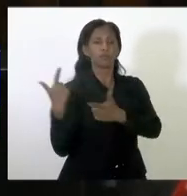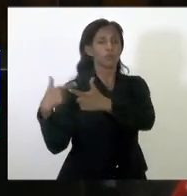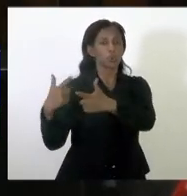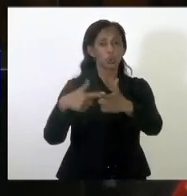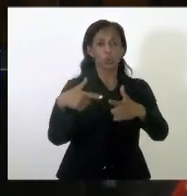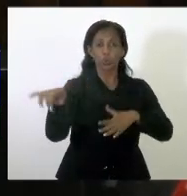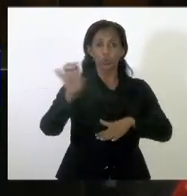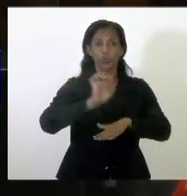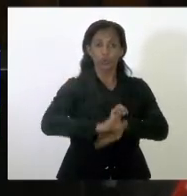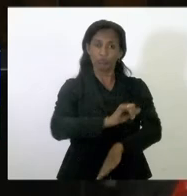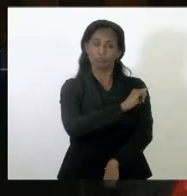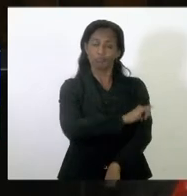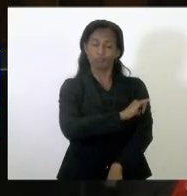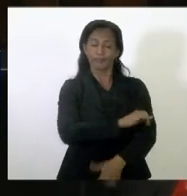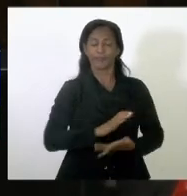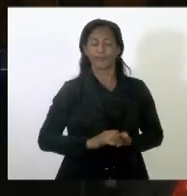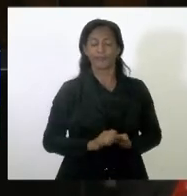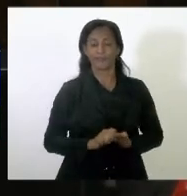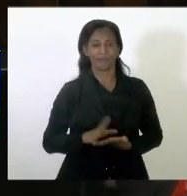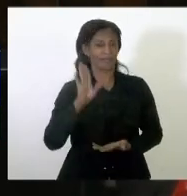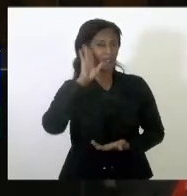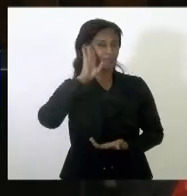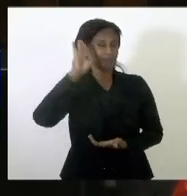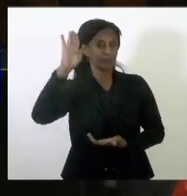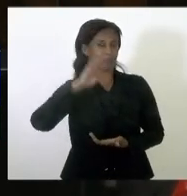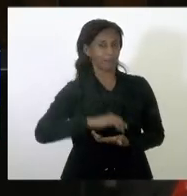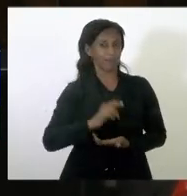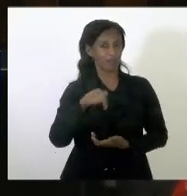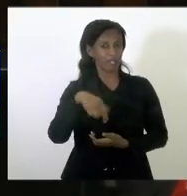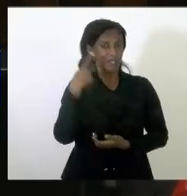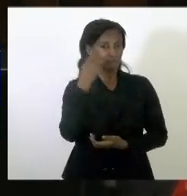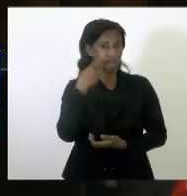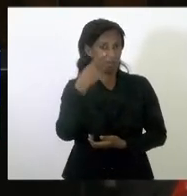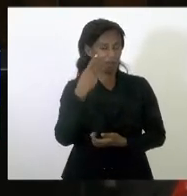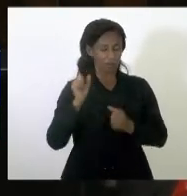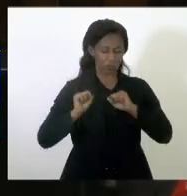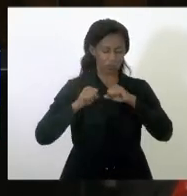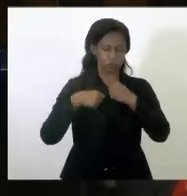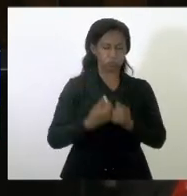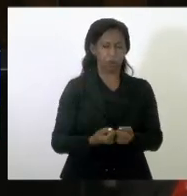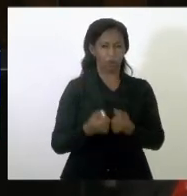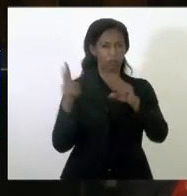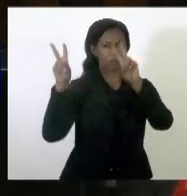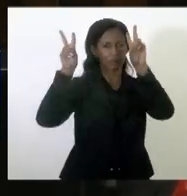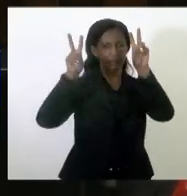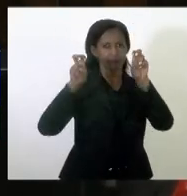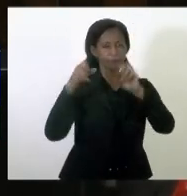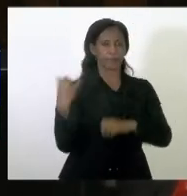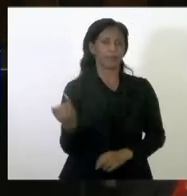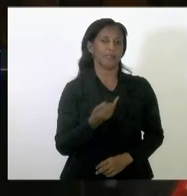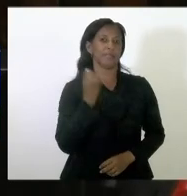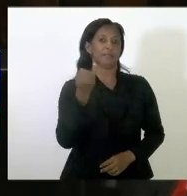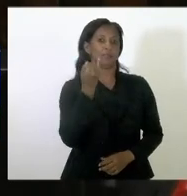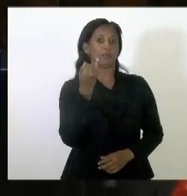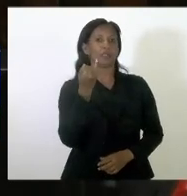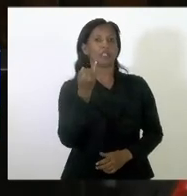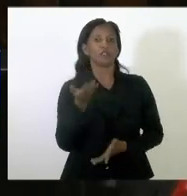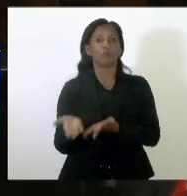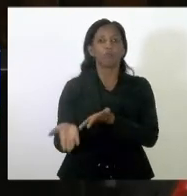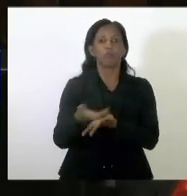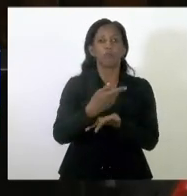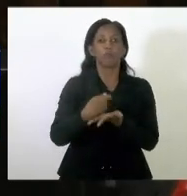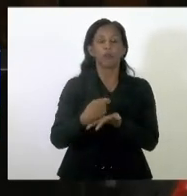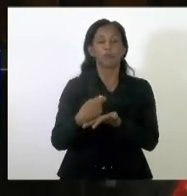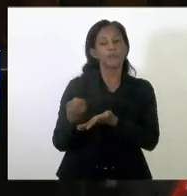do nosso estado do Rio de Janeiro. É fundamental que esse parlamento se debruce por temas importantes, como a recuperação financeira, por